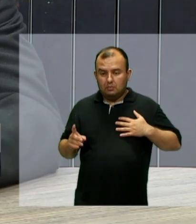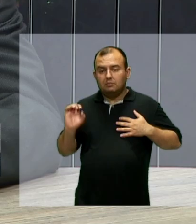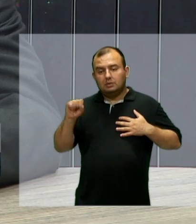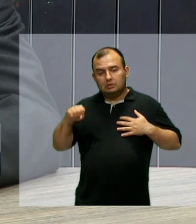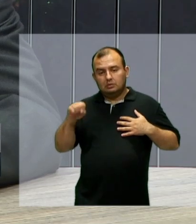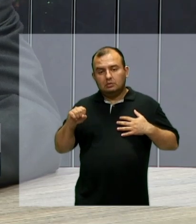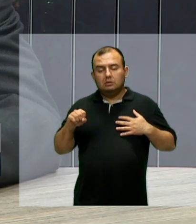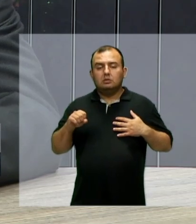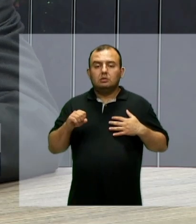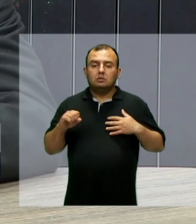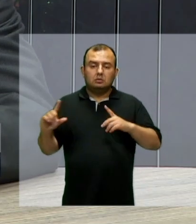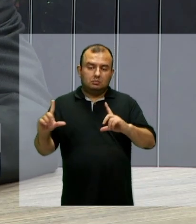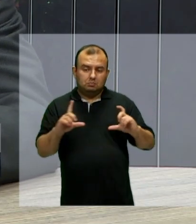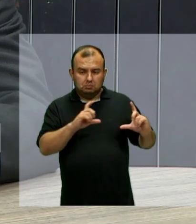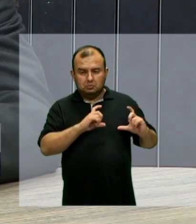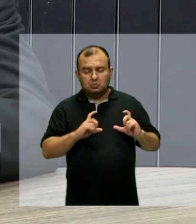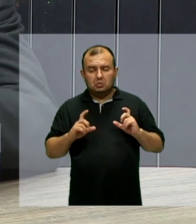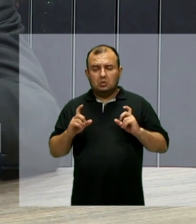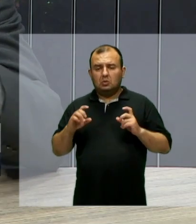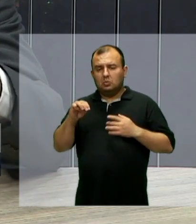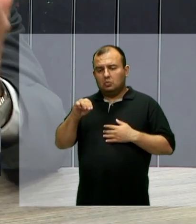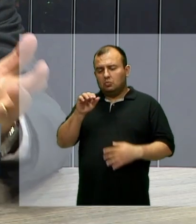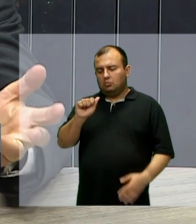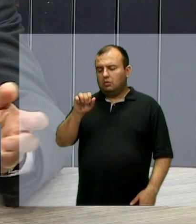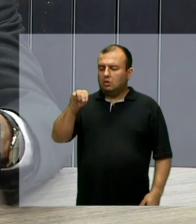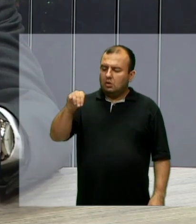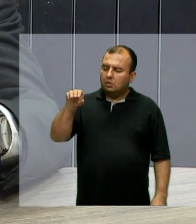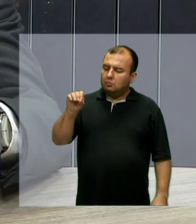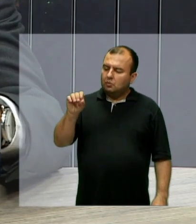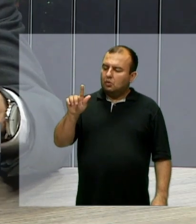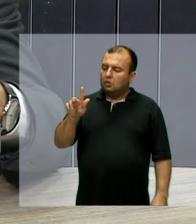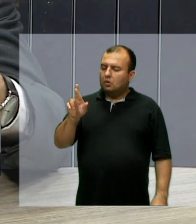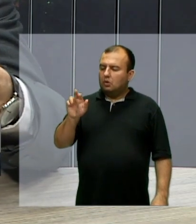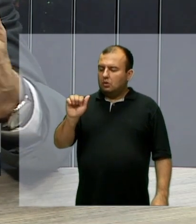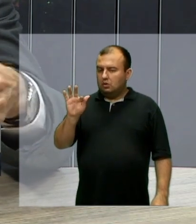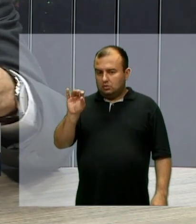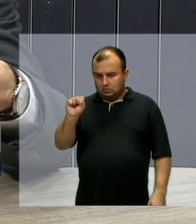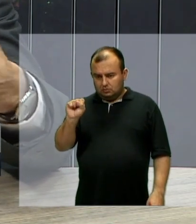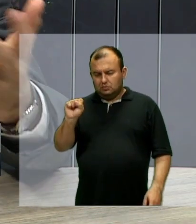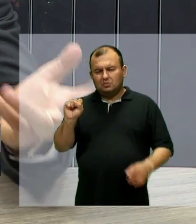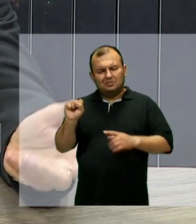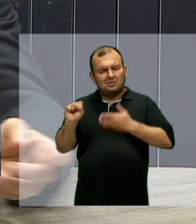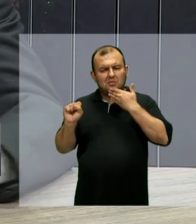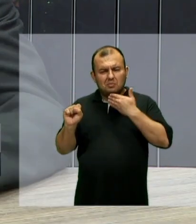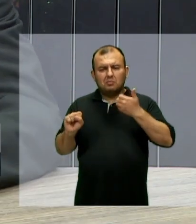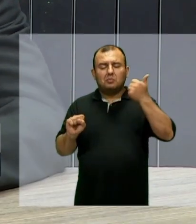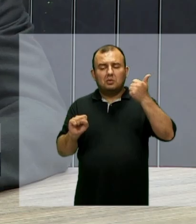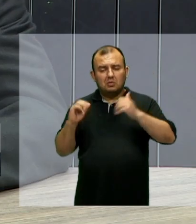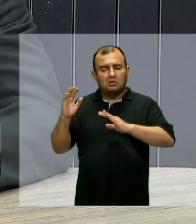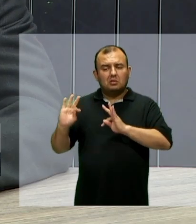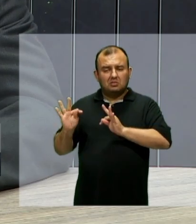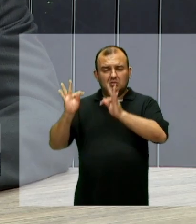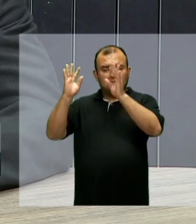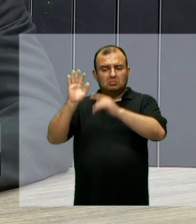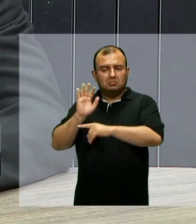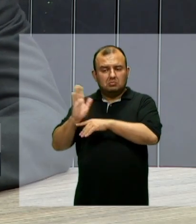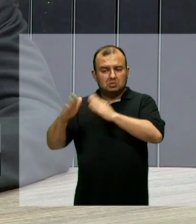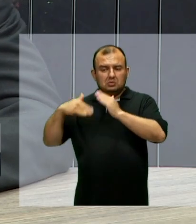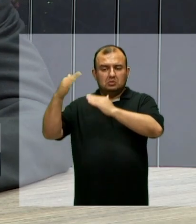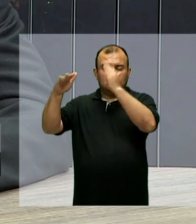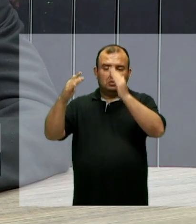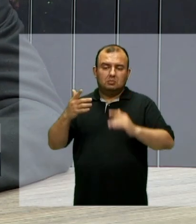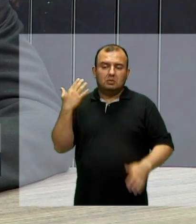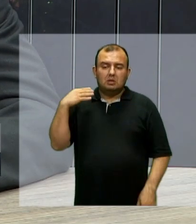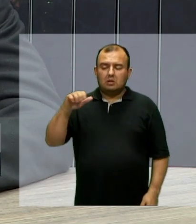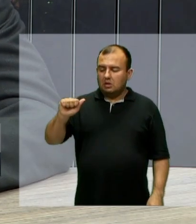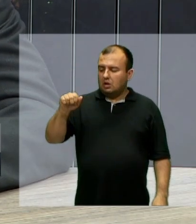os mamógrafos melhoraram bastante. Nós tínhamos um mamógrafo convencional, chamado analógico, e hoje nós temos um